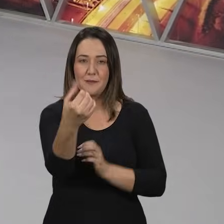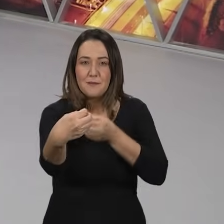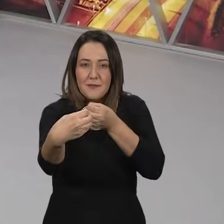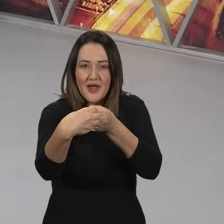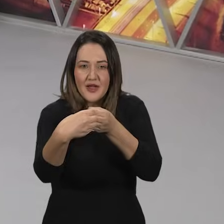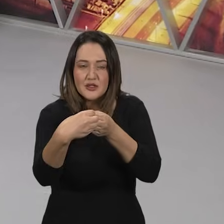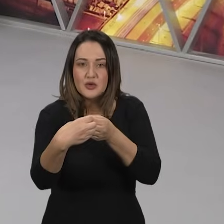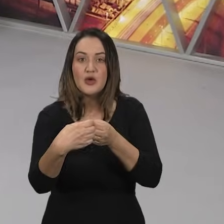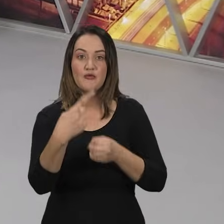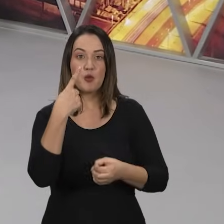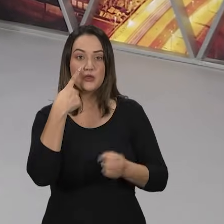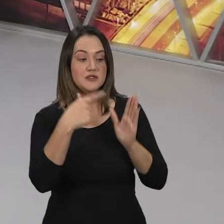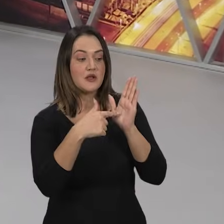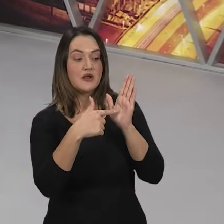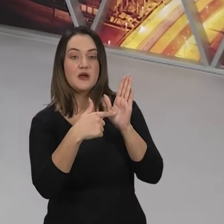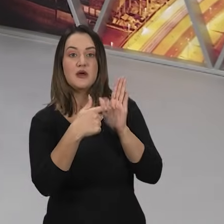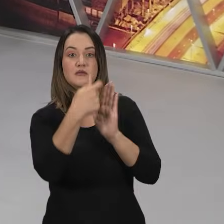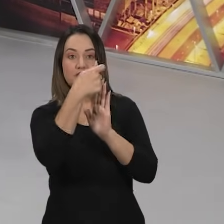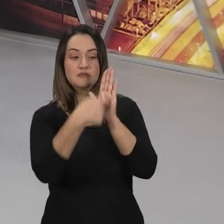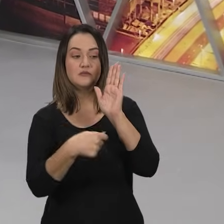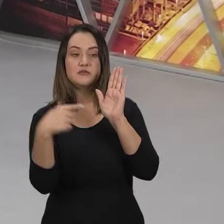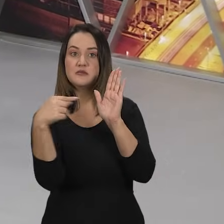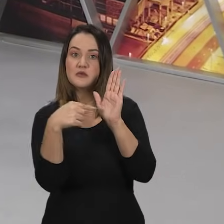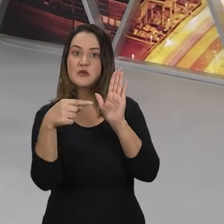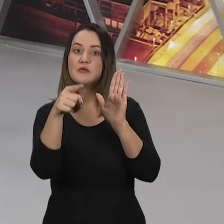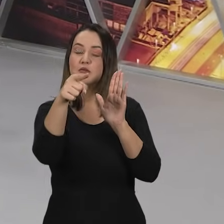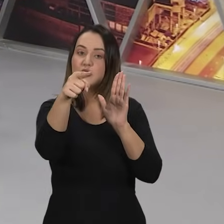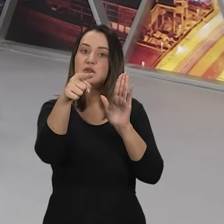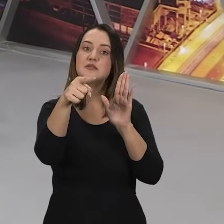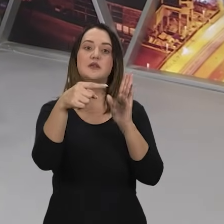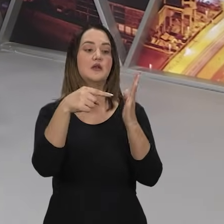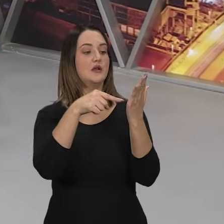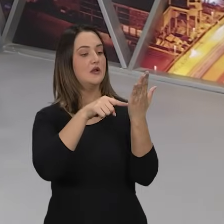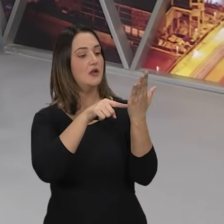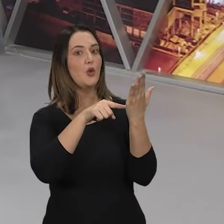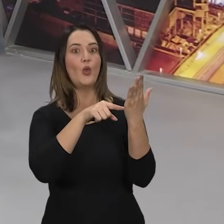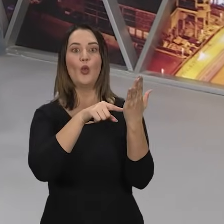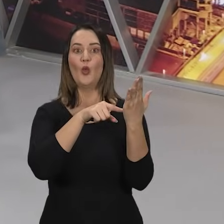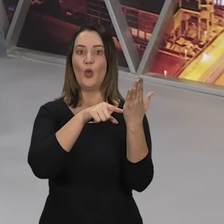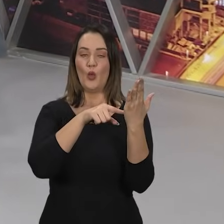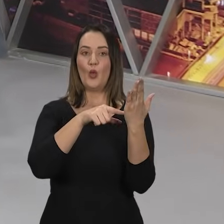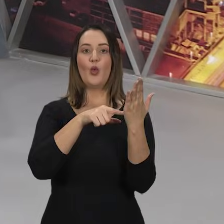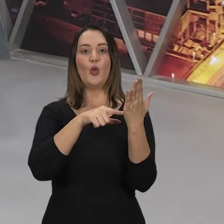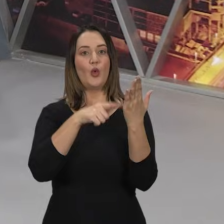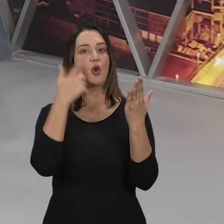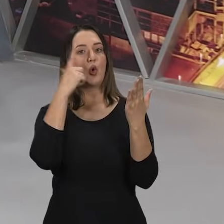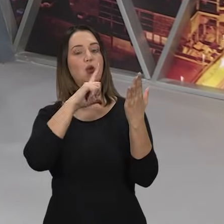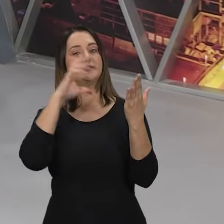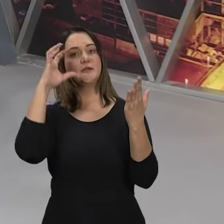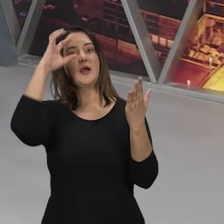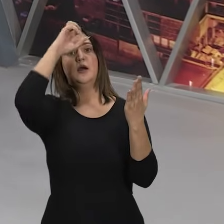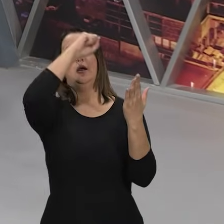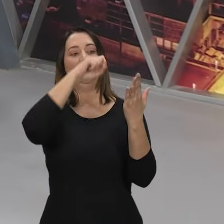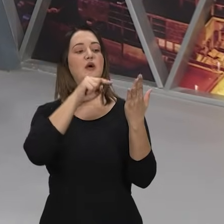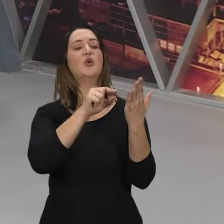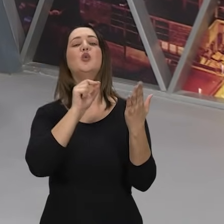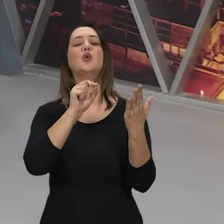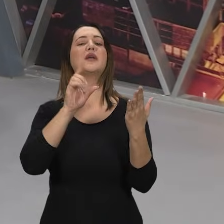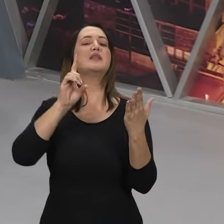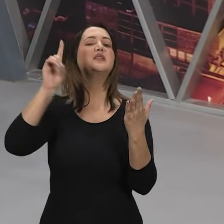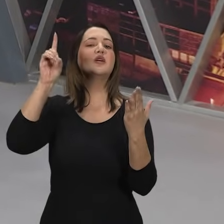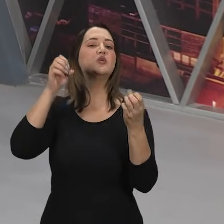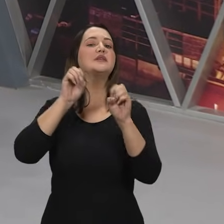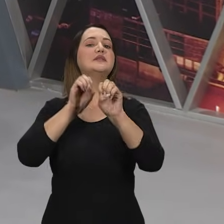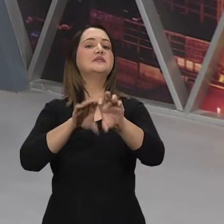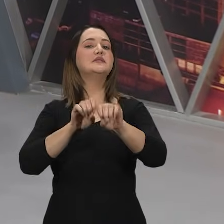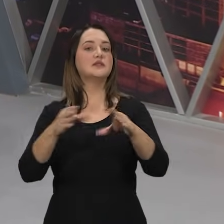Chega mais perto. Eu vou lhe mostrar mais um versículo bíblico para você realmente entender o que é que